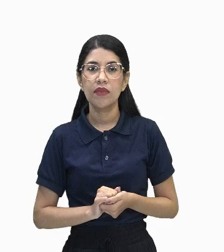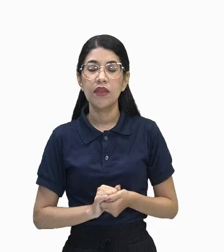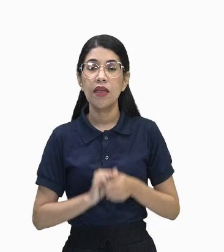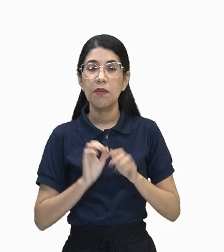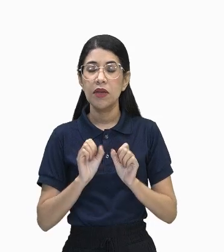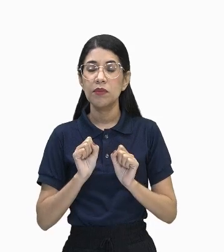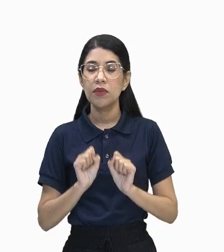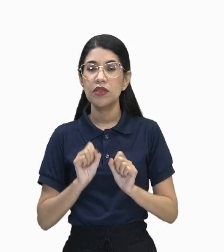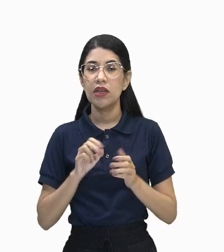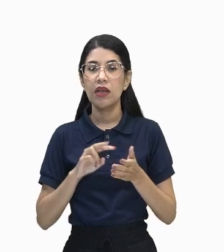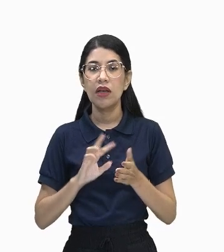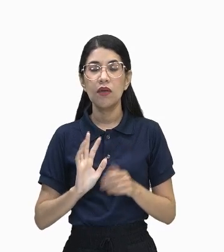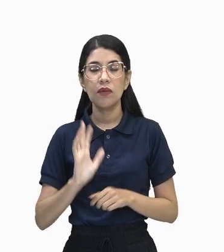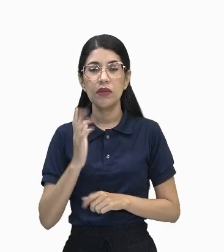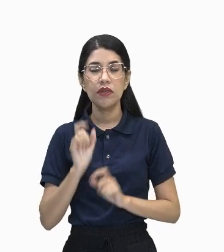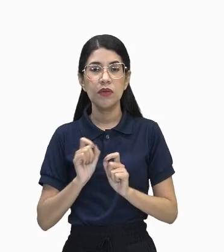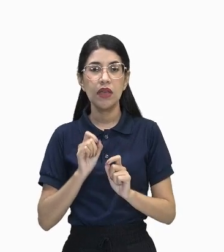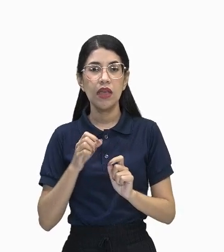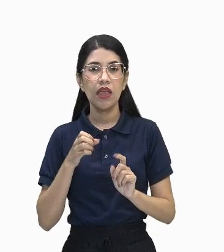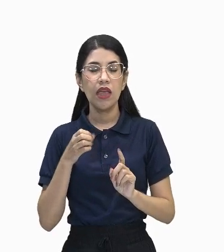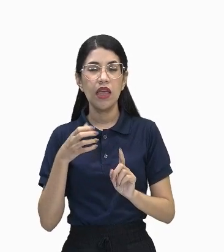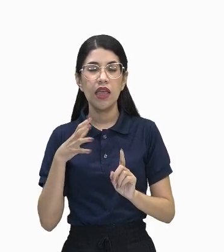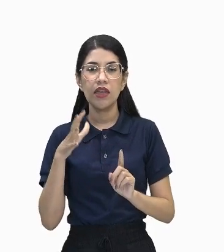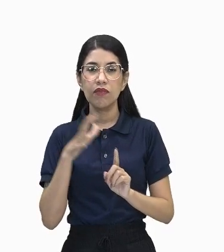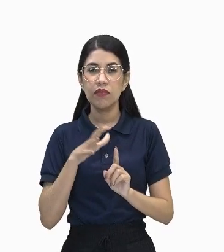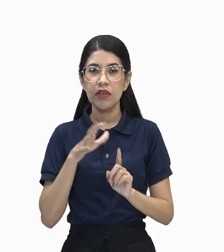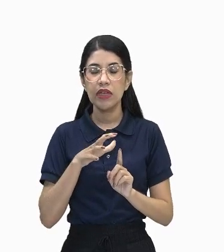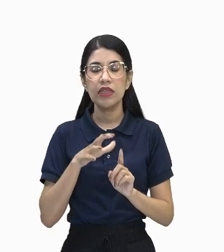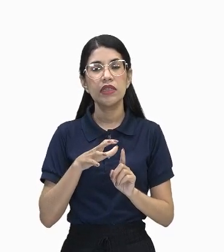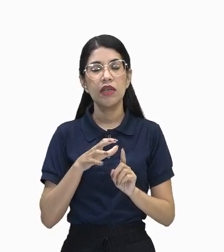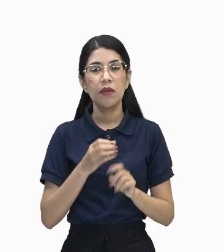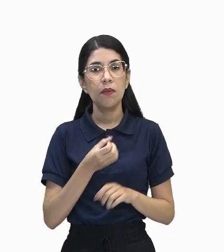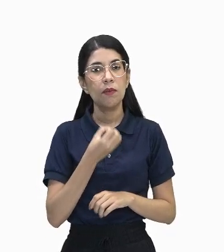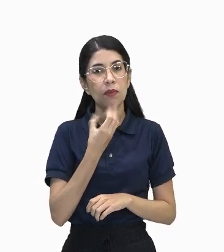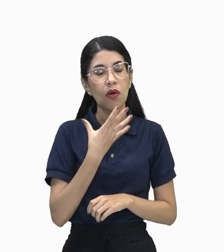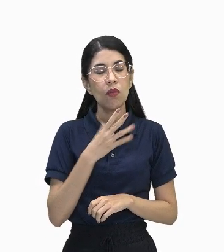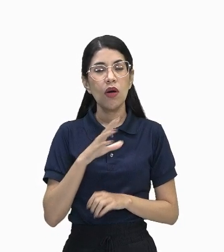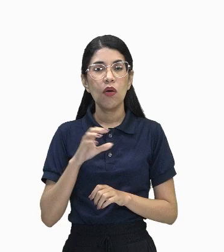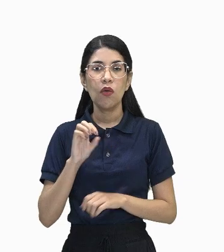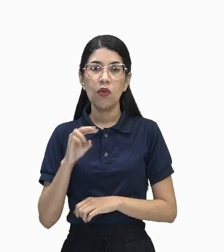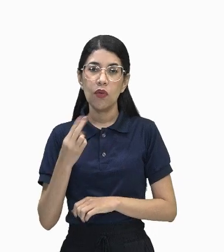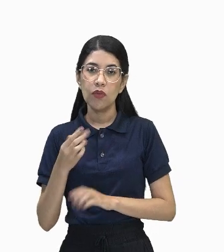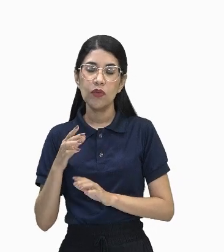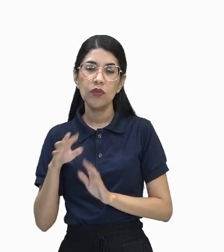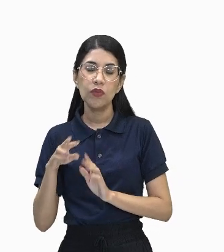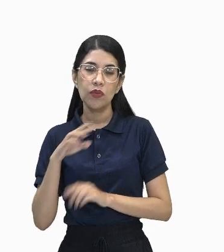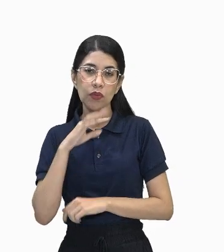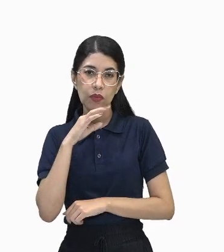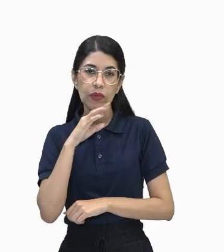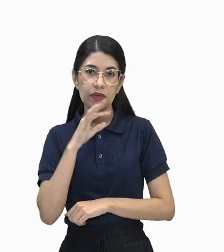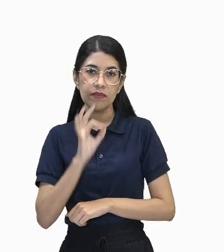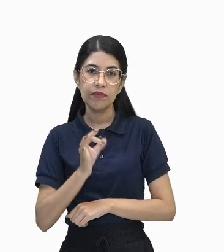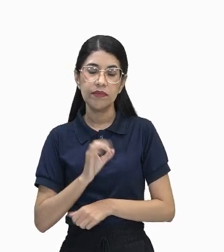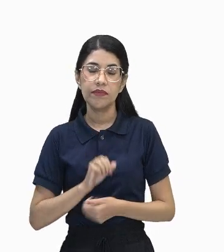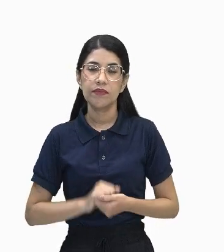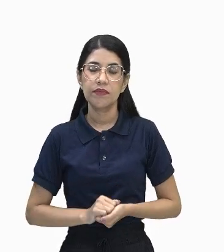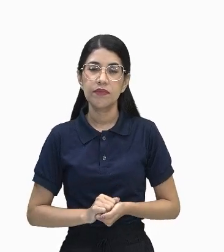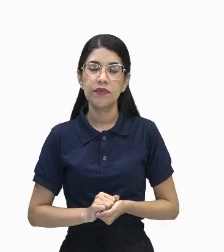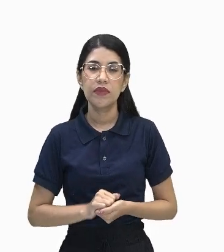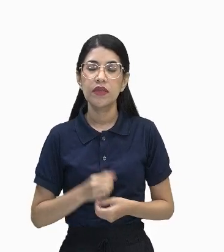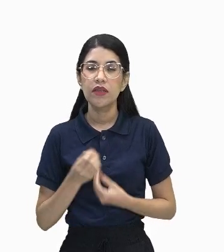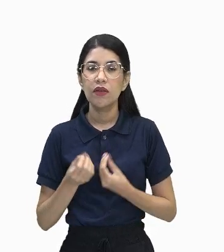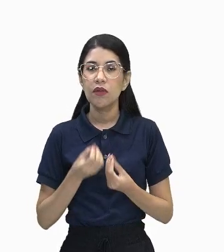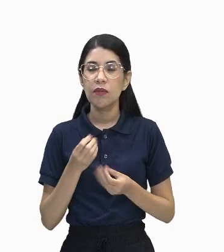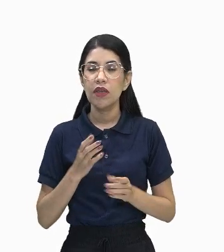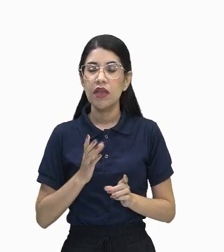pode causar interferência construtiva ou pode gerar interferência destrutiva. Esse